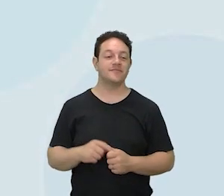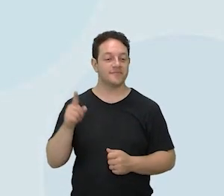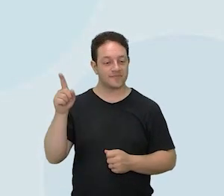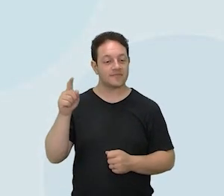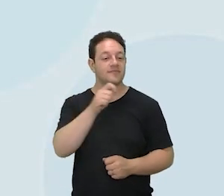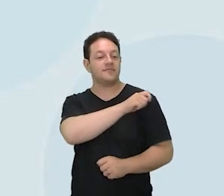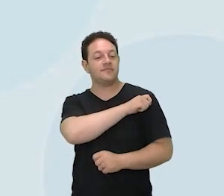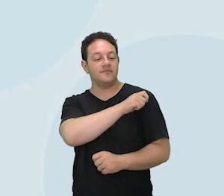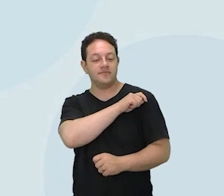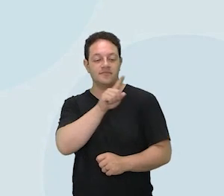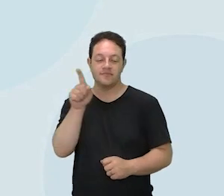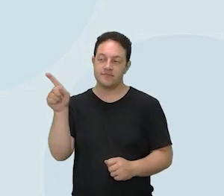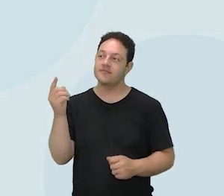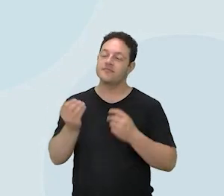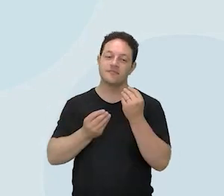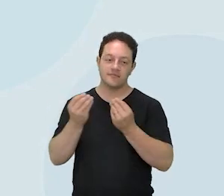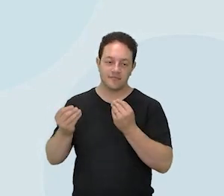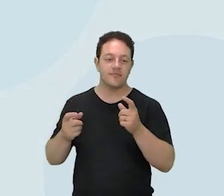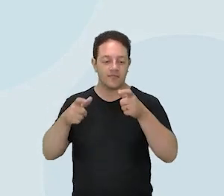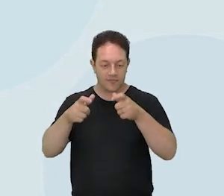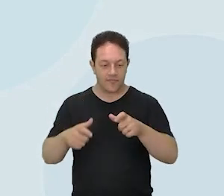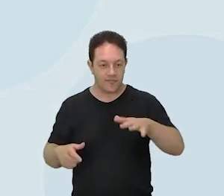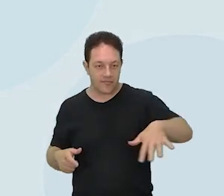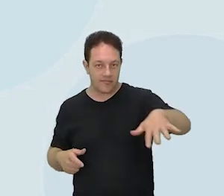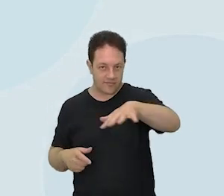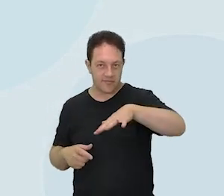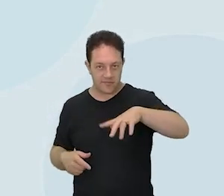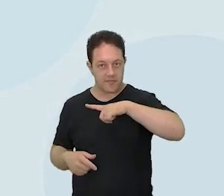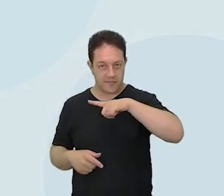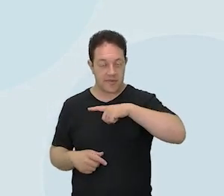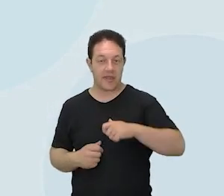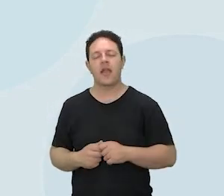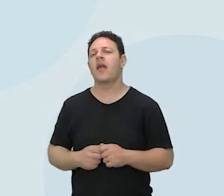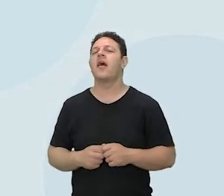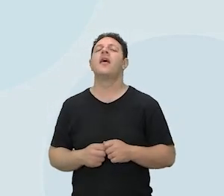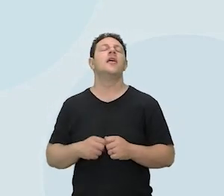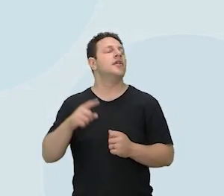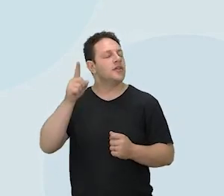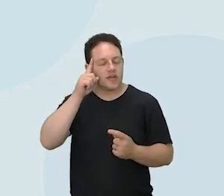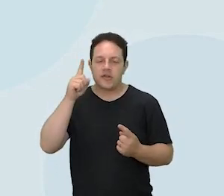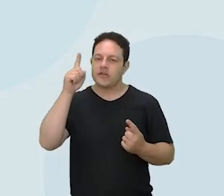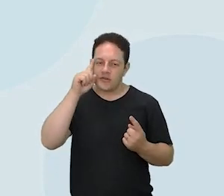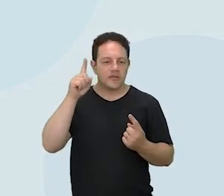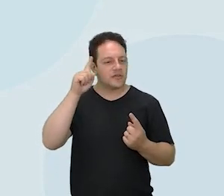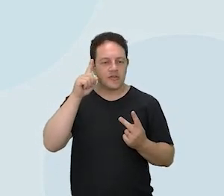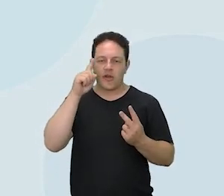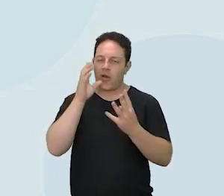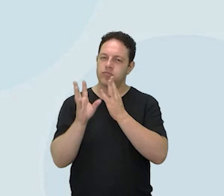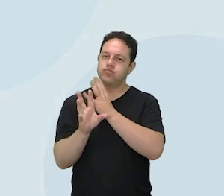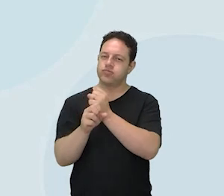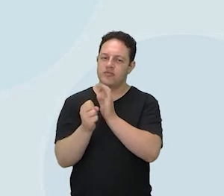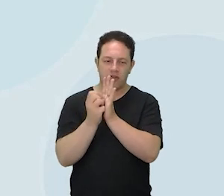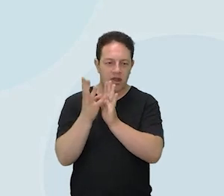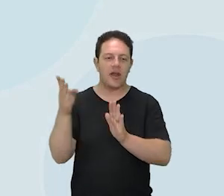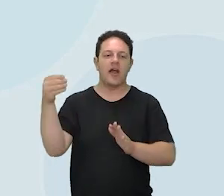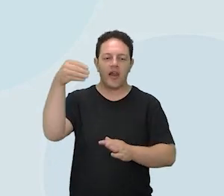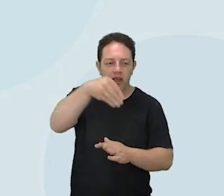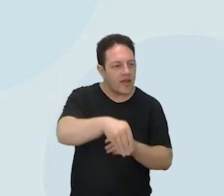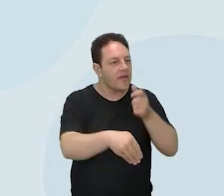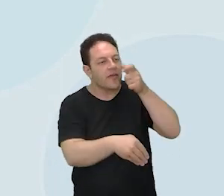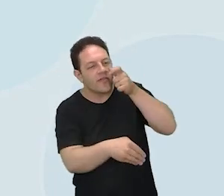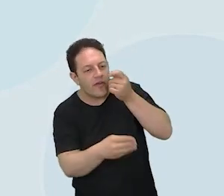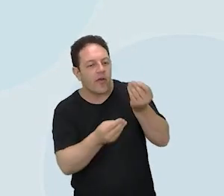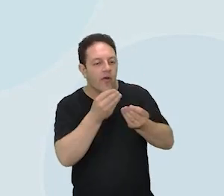os alunos no pátio nesse dia, né? Foram vários dias, né? Cada passo a passo.